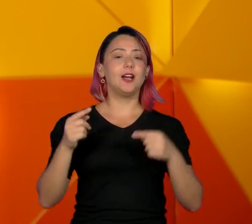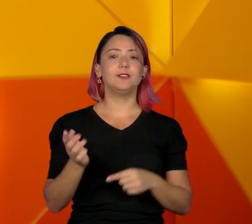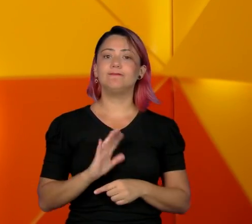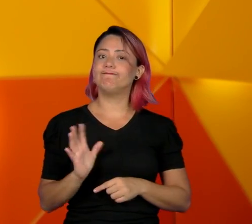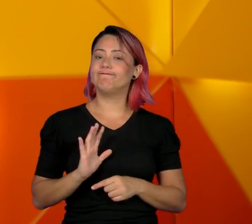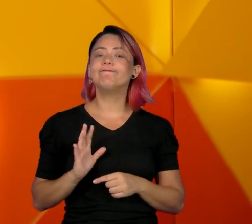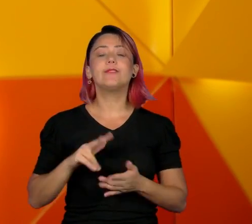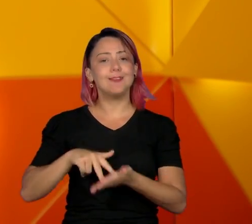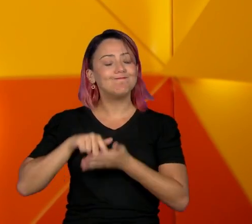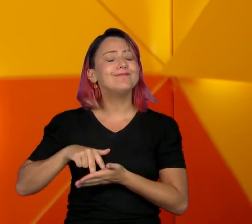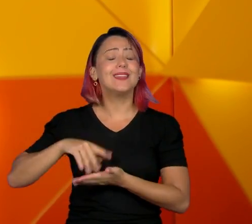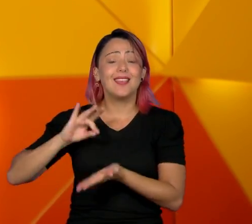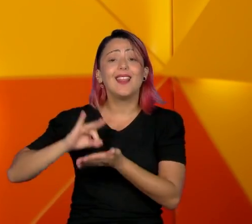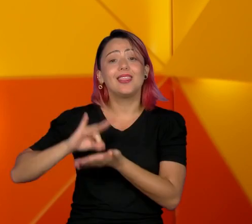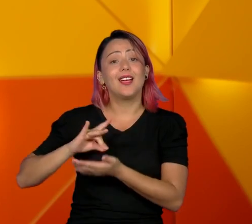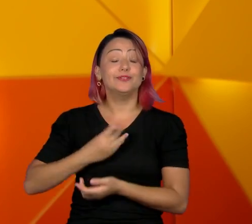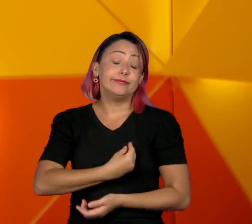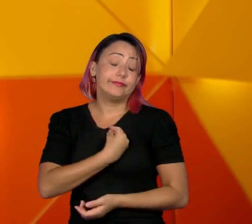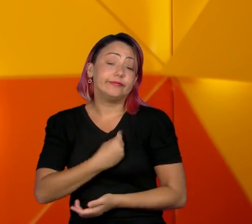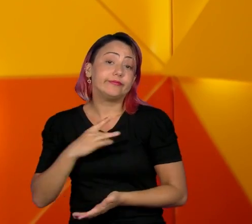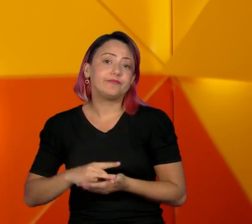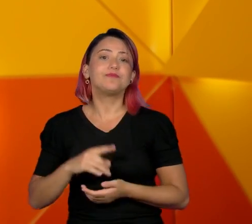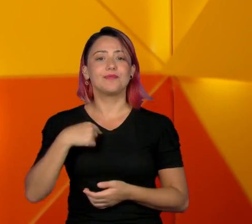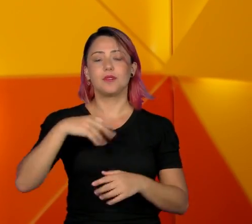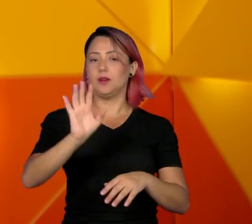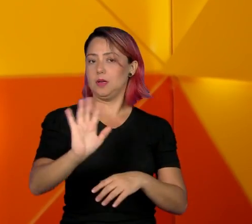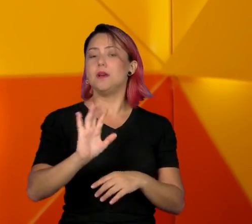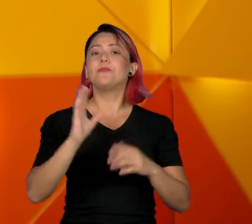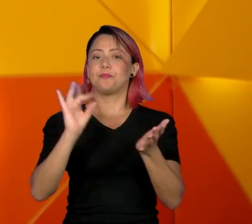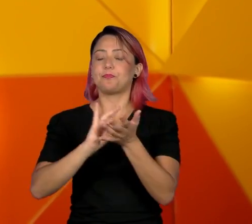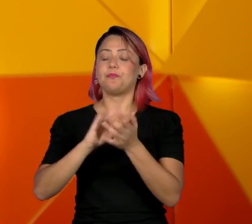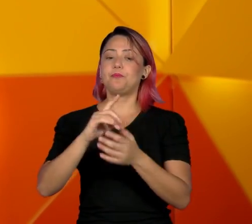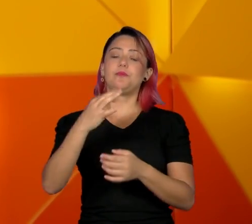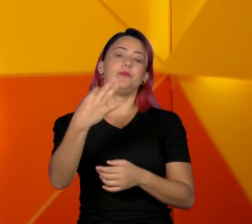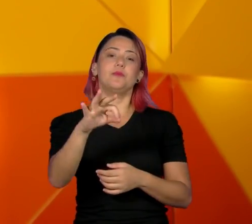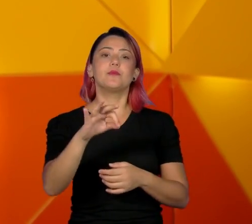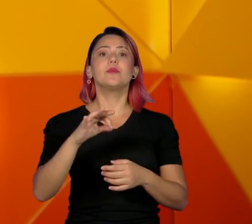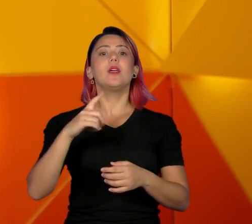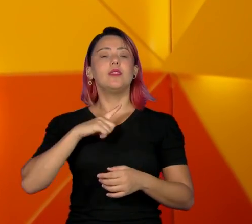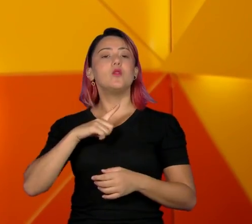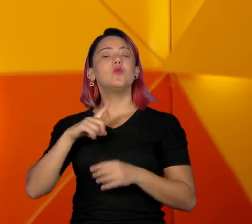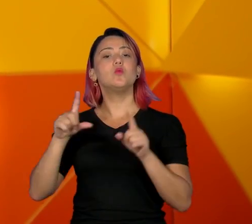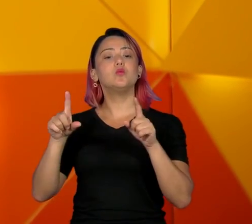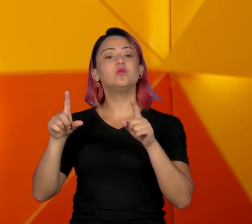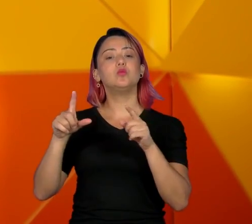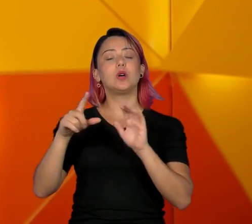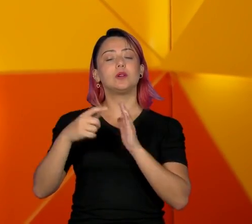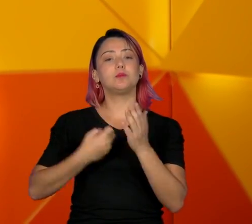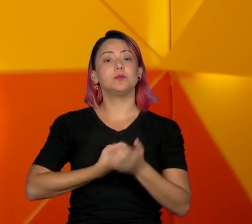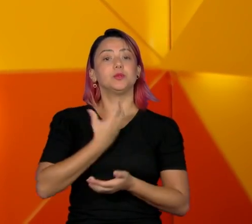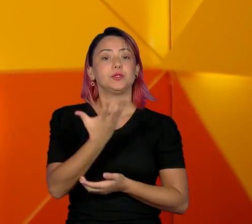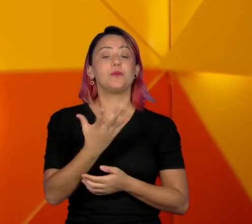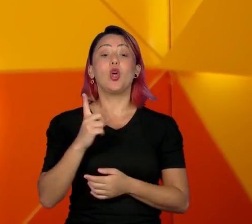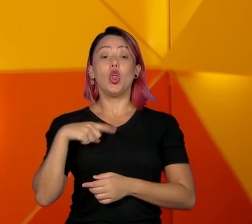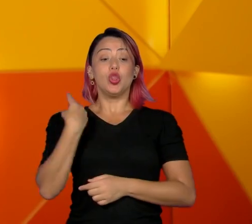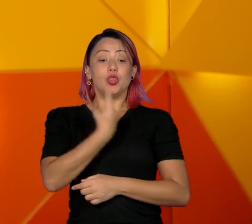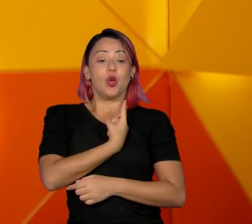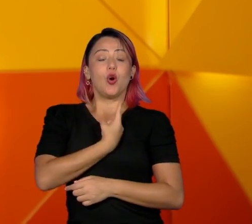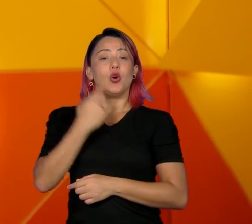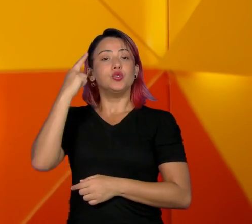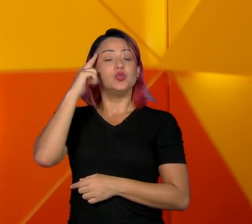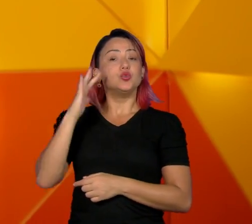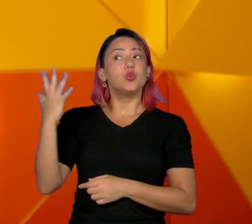me lembrei agora de um trecho de um poema da Maya Angelou, Eu Me Levanto, nós somos os sonhos e a esperança do